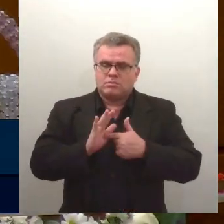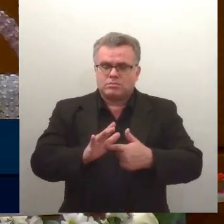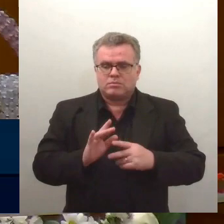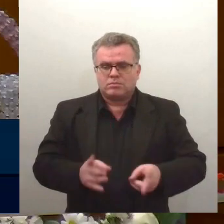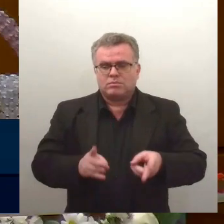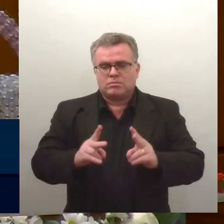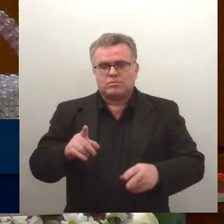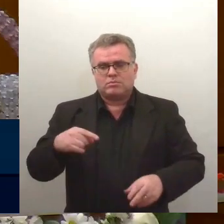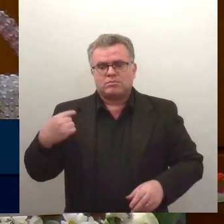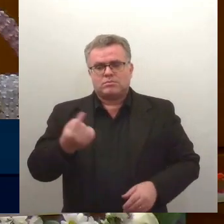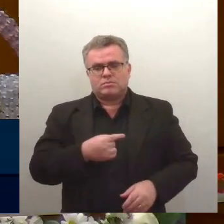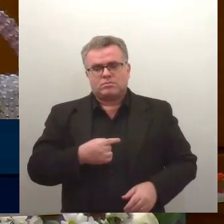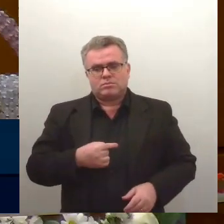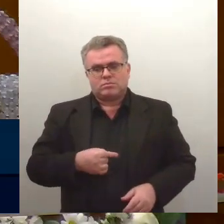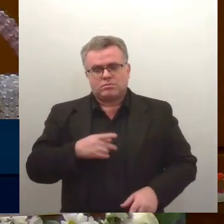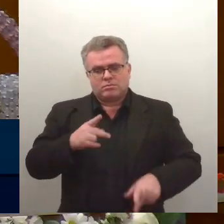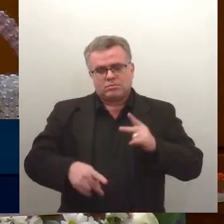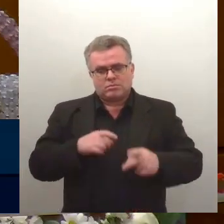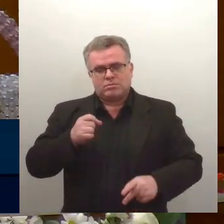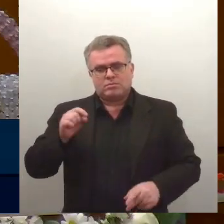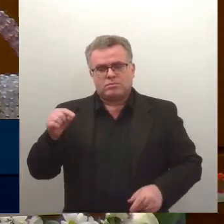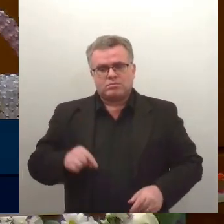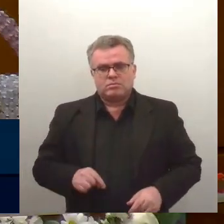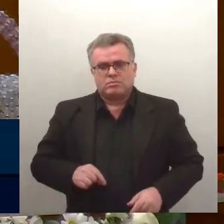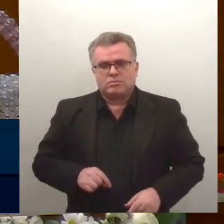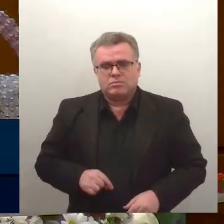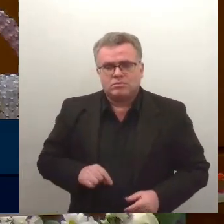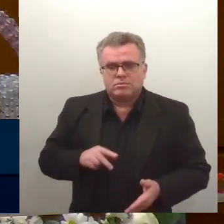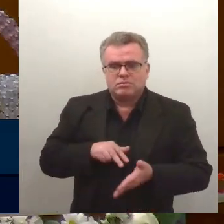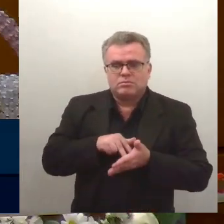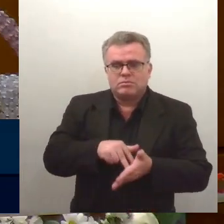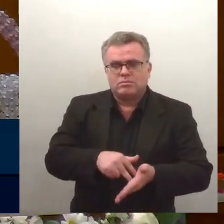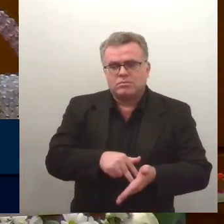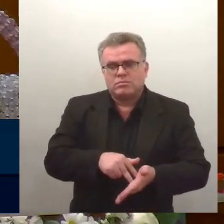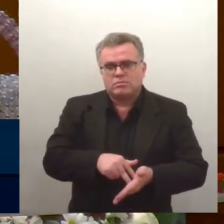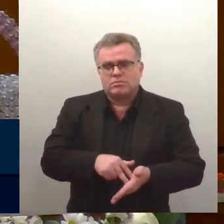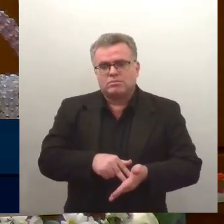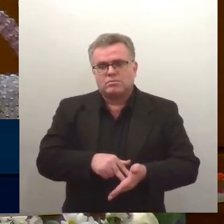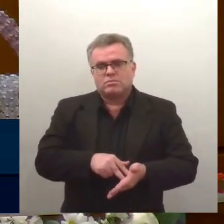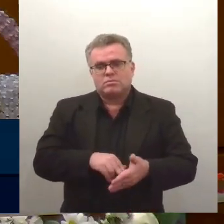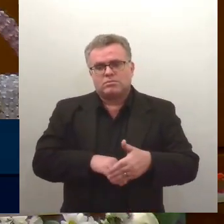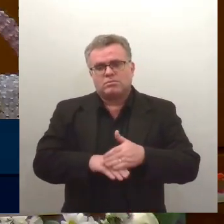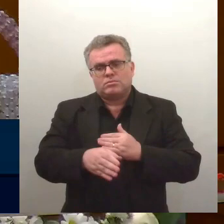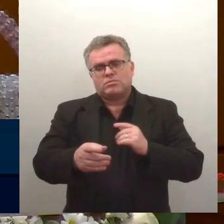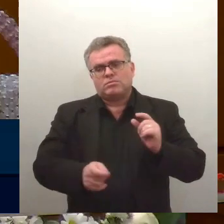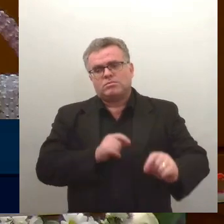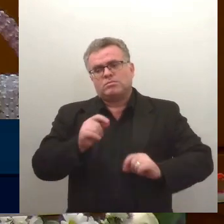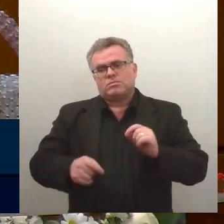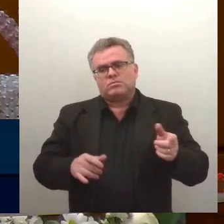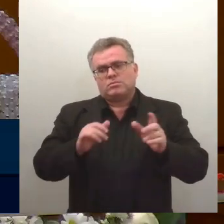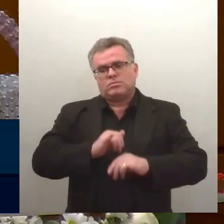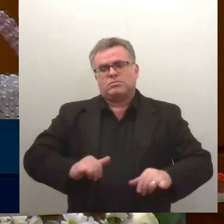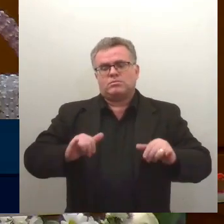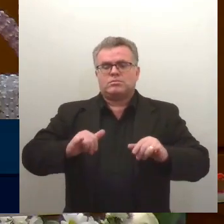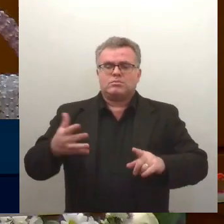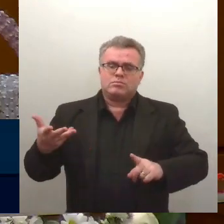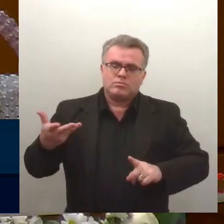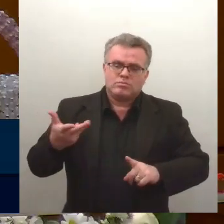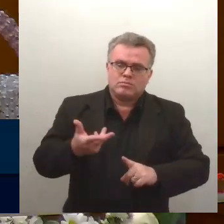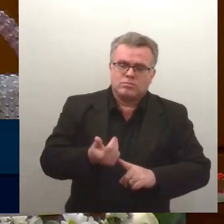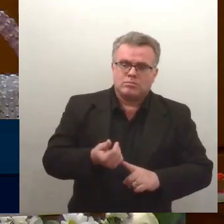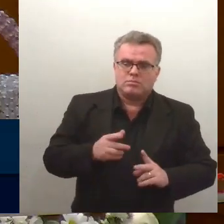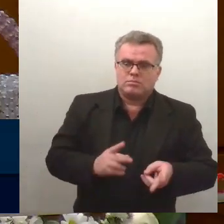aracajuanos, éramos vanguardistas, né, porque comunicadores, artistas, né, como Lisboa, Barrinhos e outros,